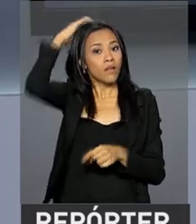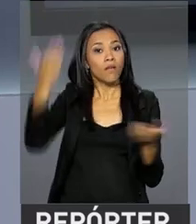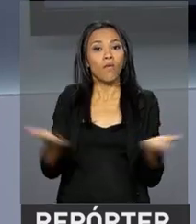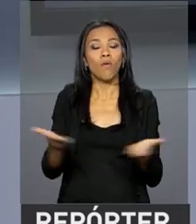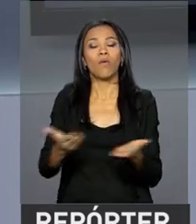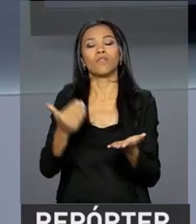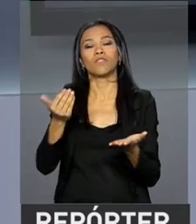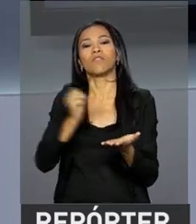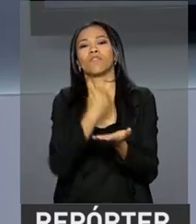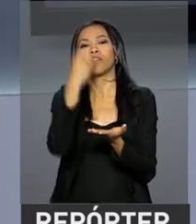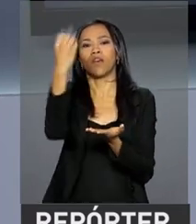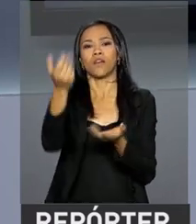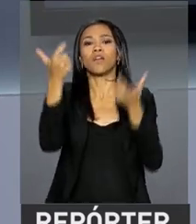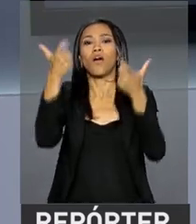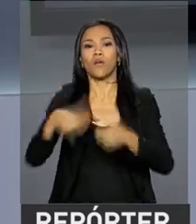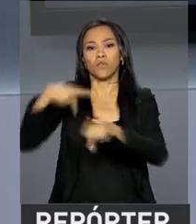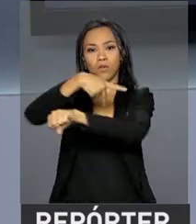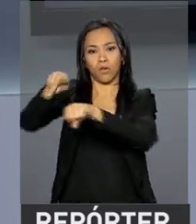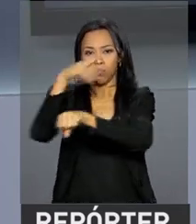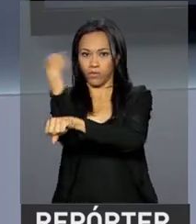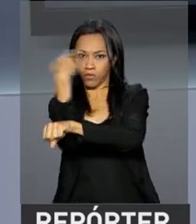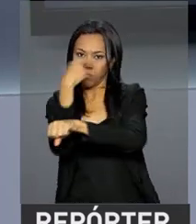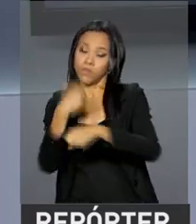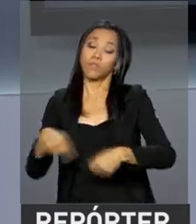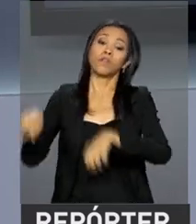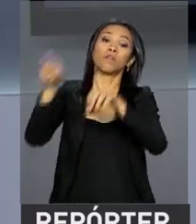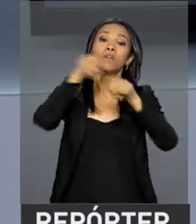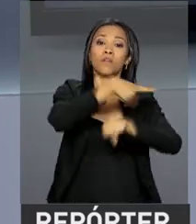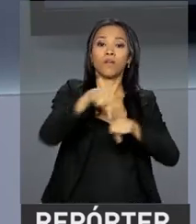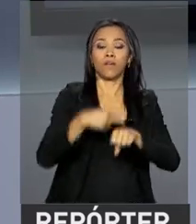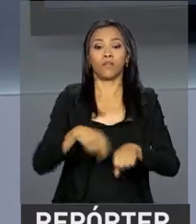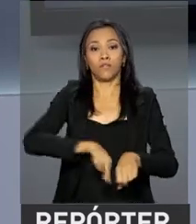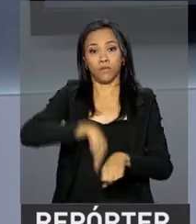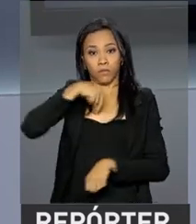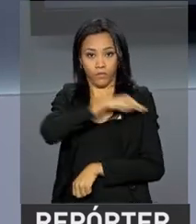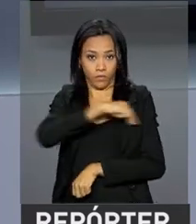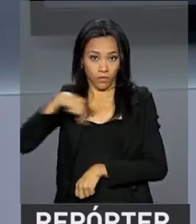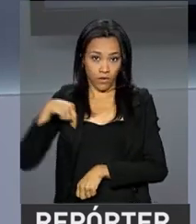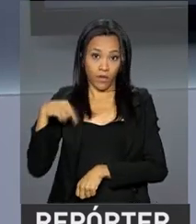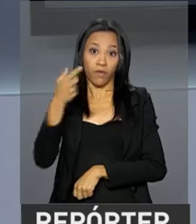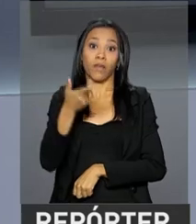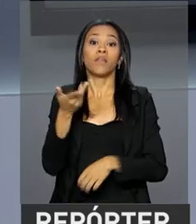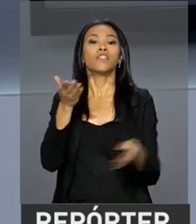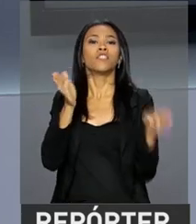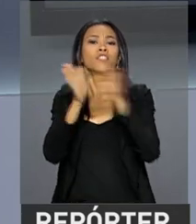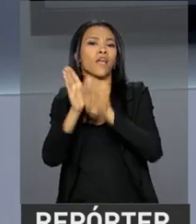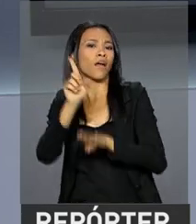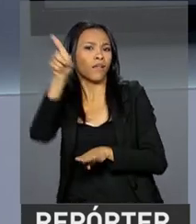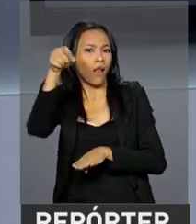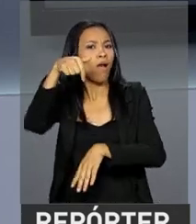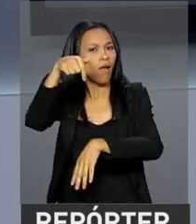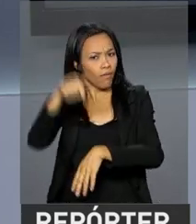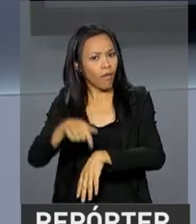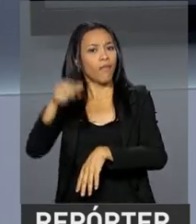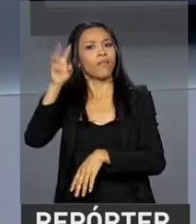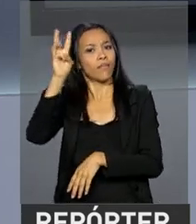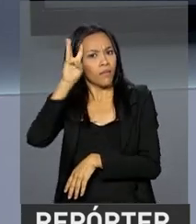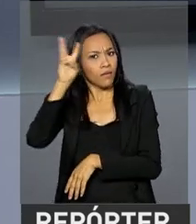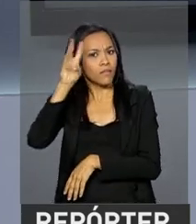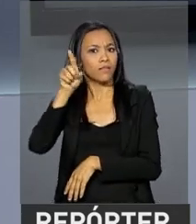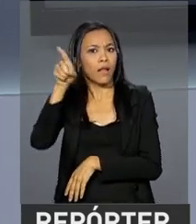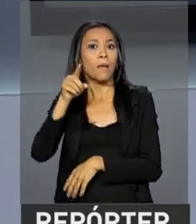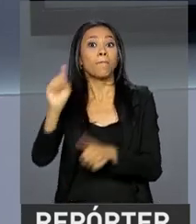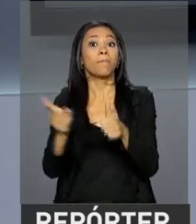à Rússia e à Noruega. Ele embarca hoje à tarde para Moscou e a chegada está prevista para esta terça-feira. Será a